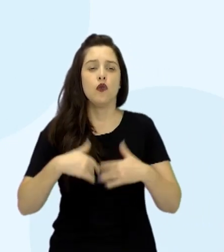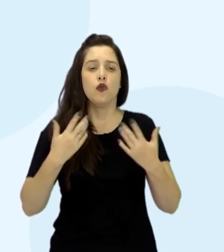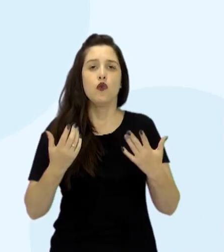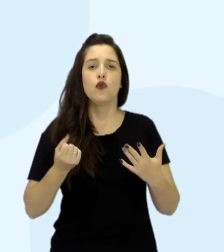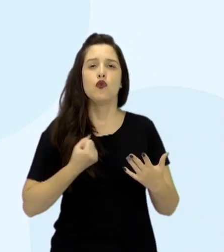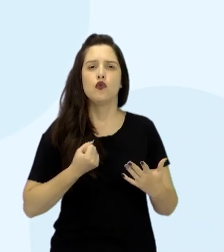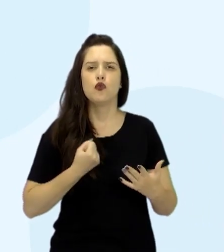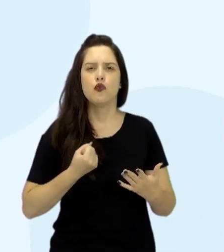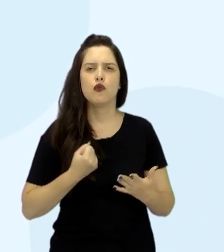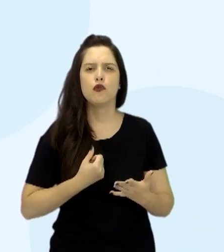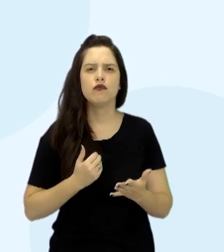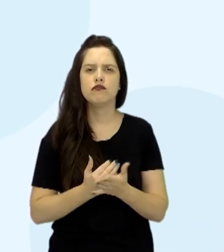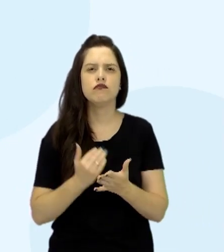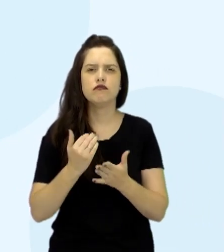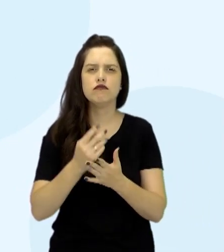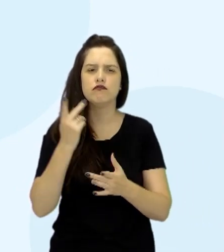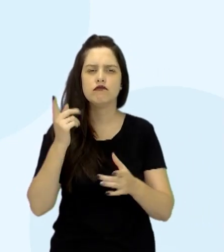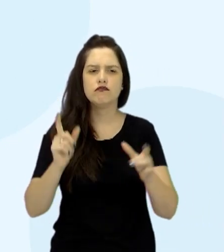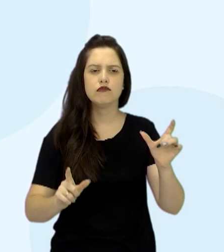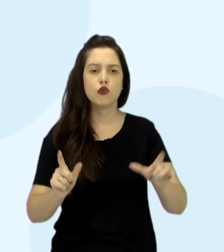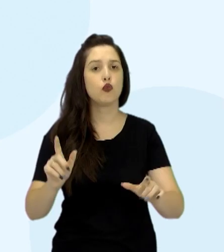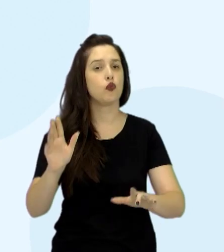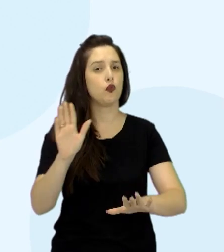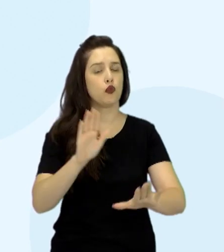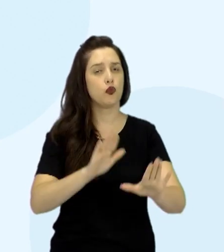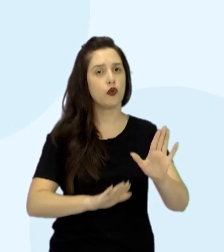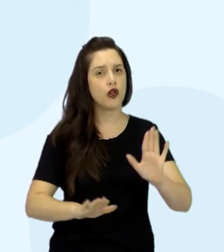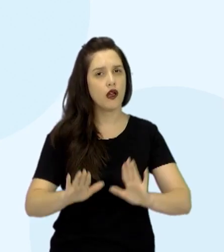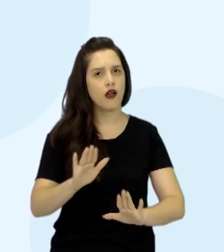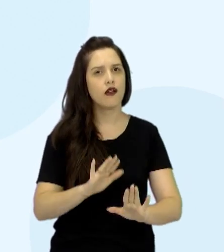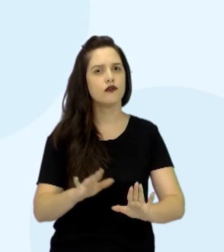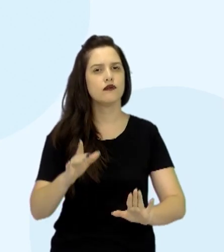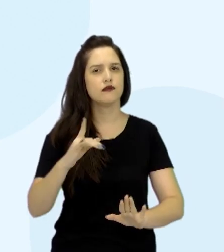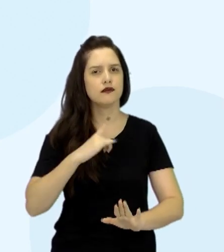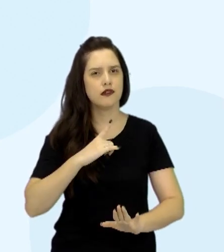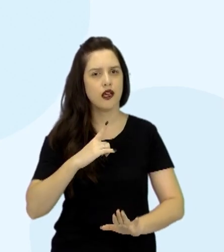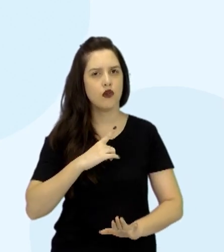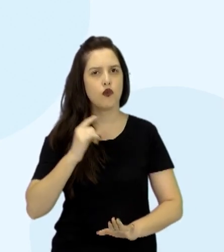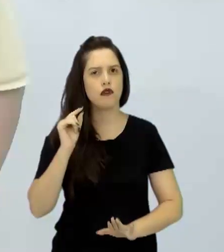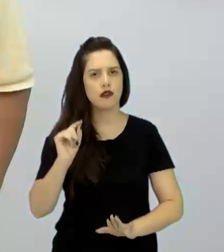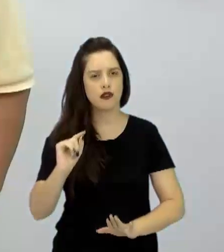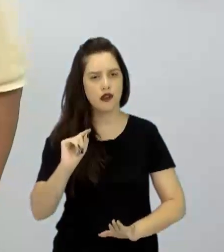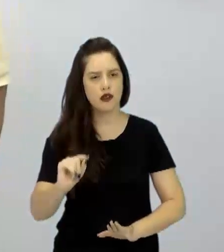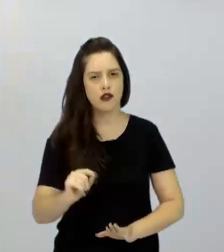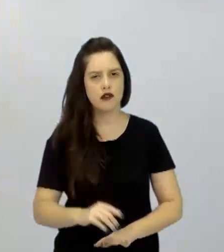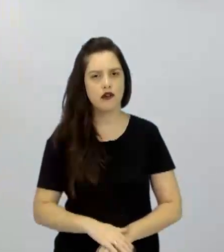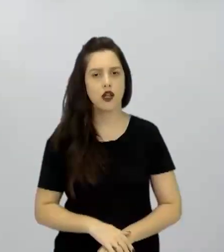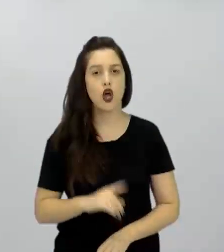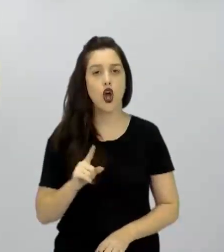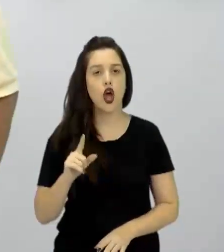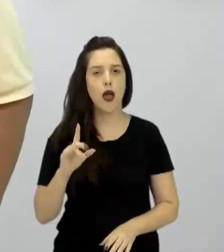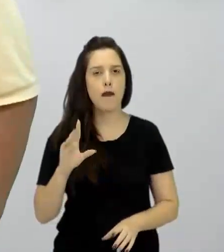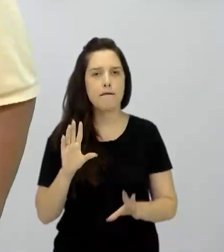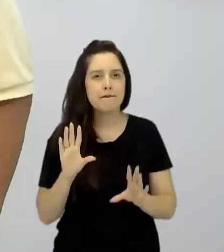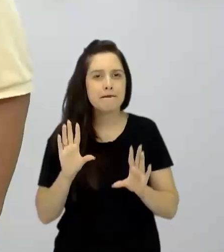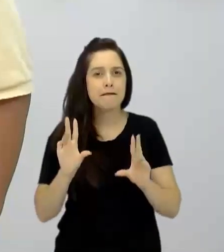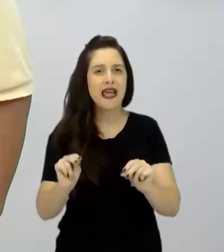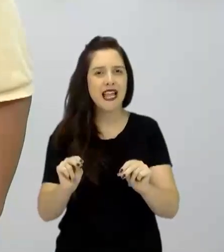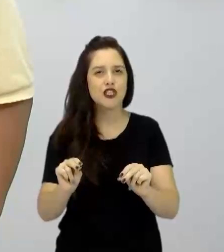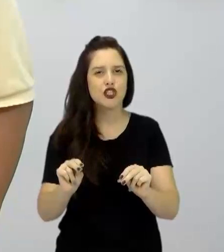de habitantes? Ó, cuidado que aqui... Olha a pegadinha, olha a pegadinha.